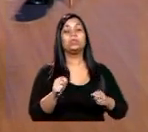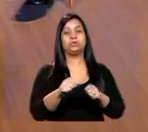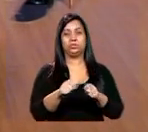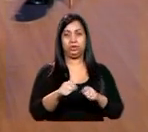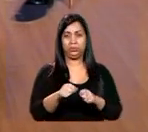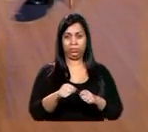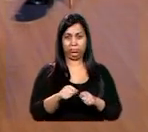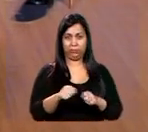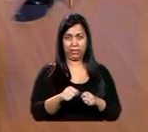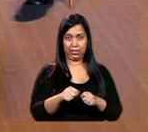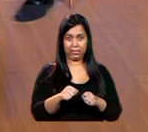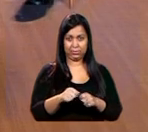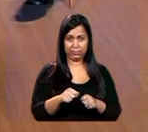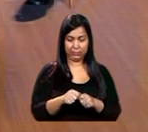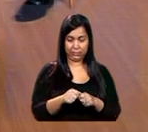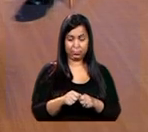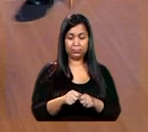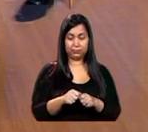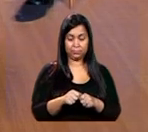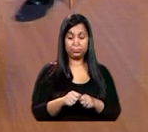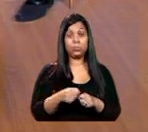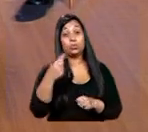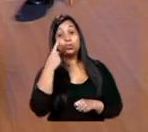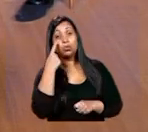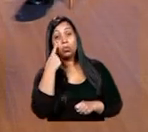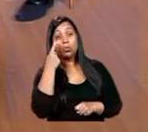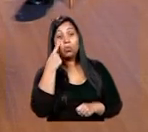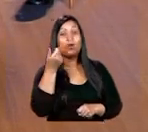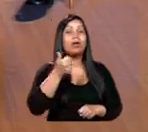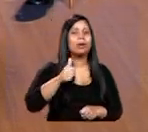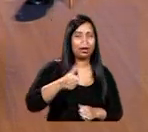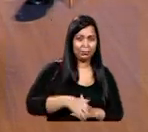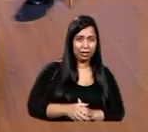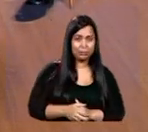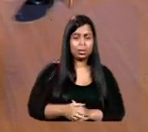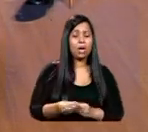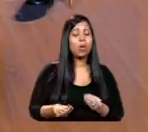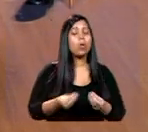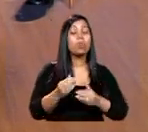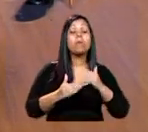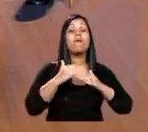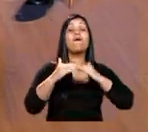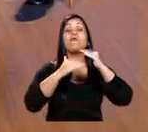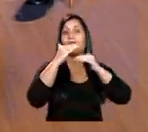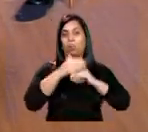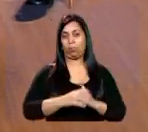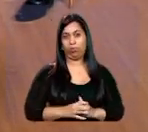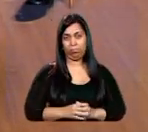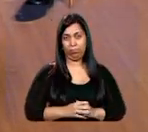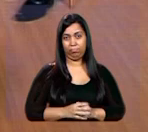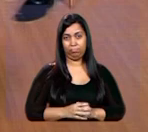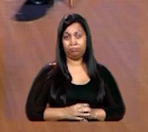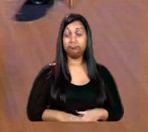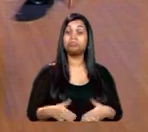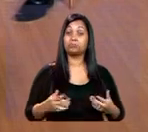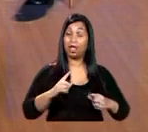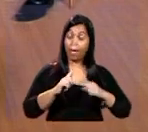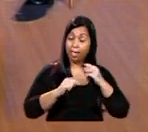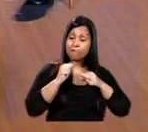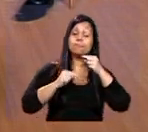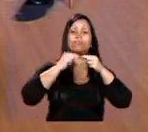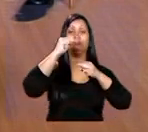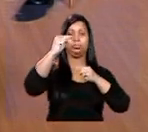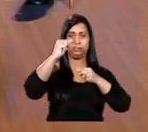vocês procedem depois de olhar e analisar cada caso? Como que evolui o atendimento de vocês?